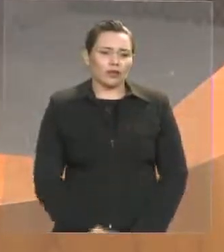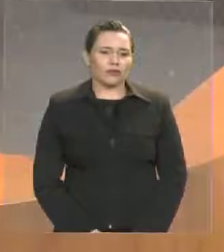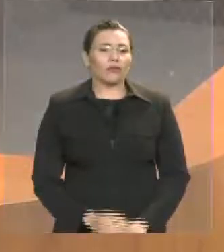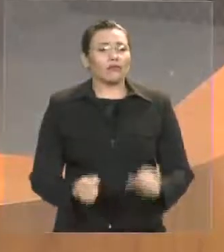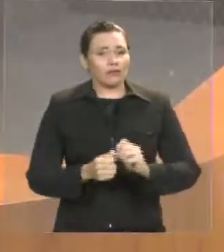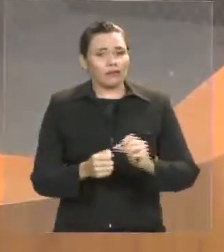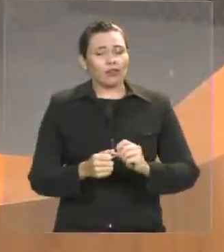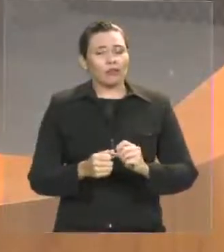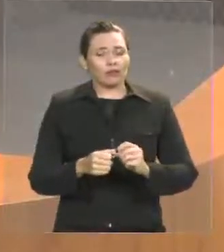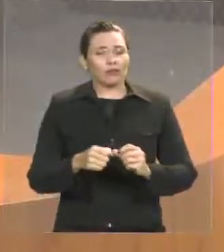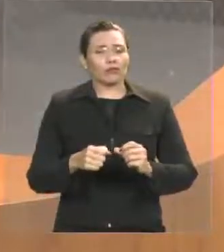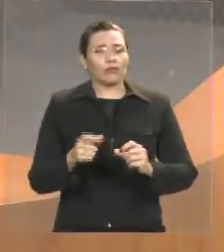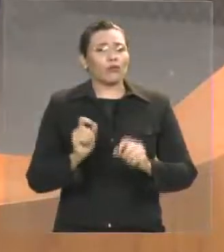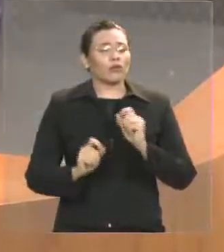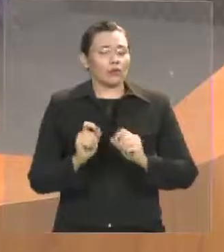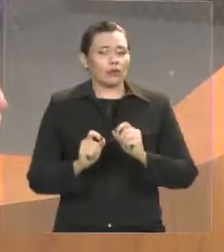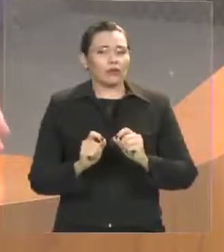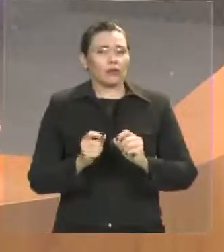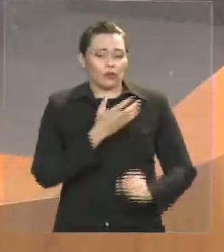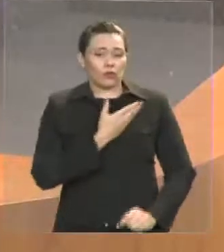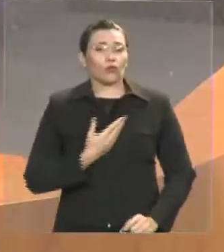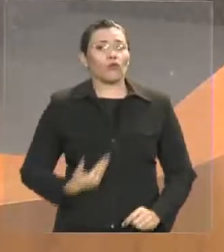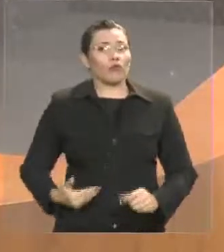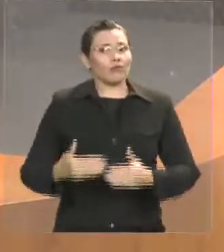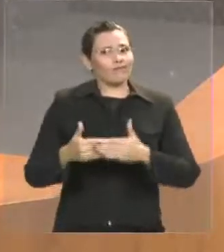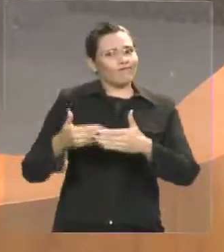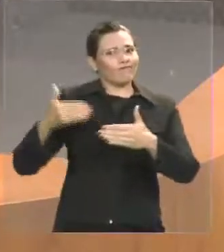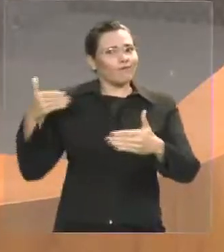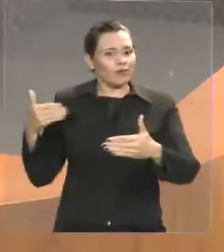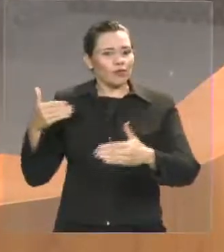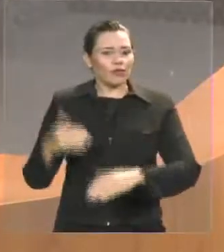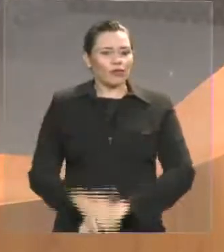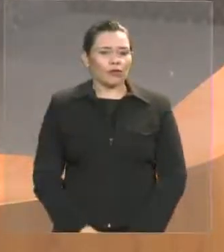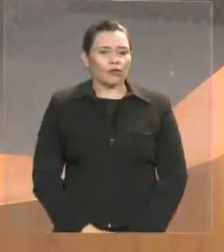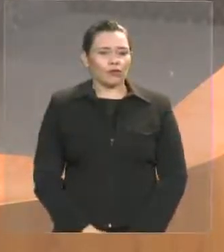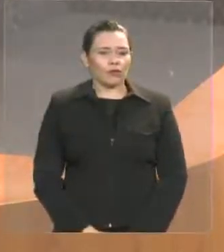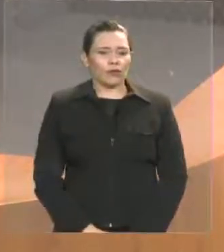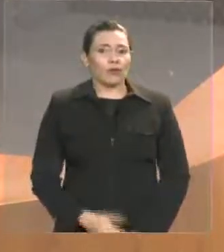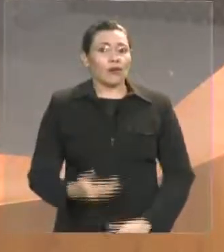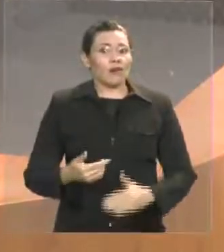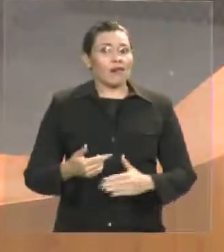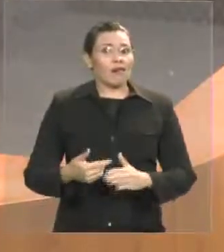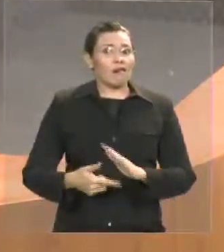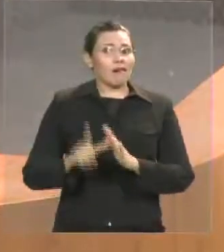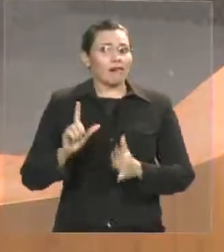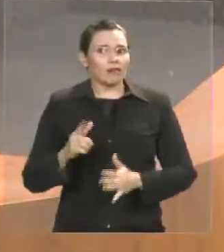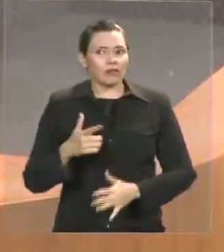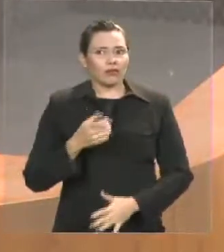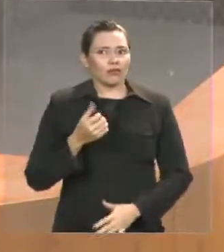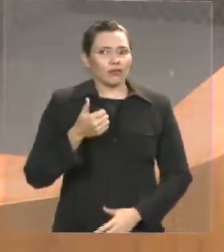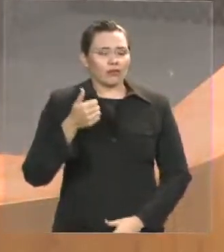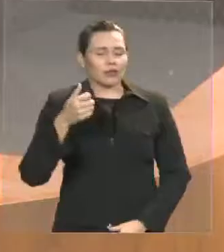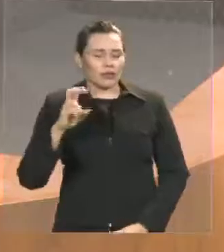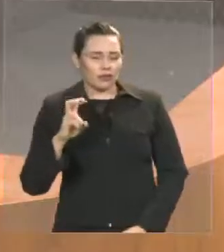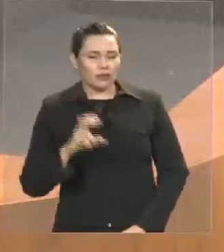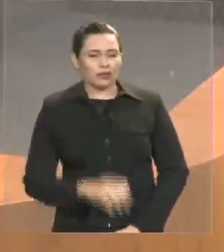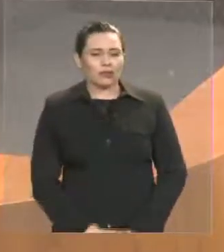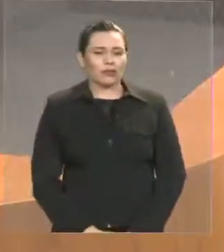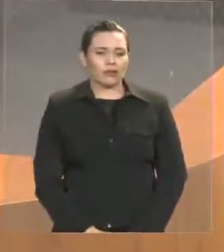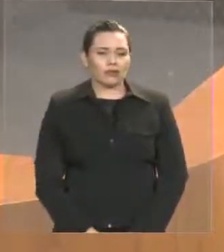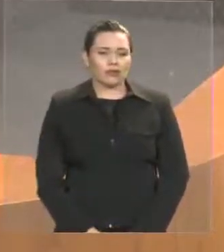2015. E foi assumida pelo governo e paga. Piso salarial dos professores, deputada